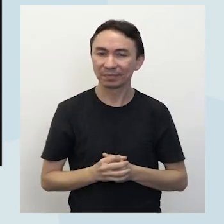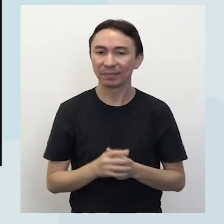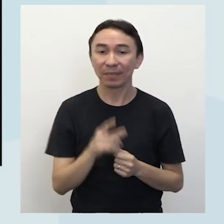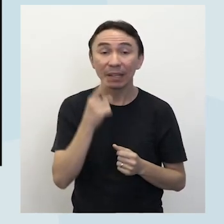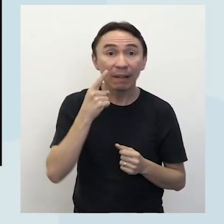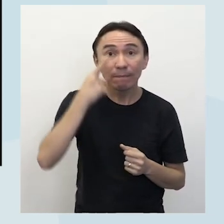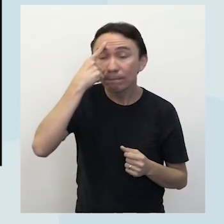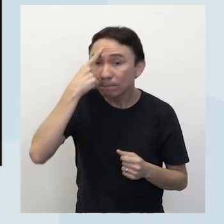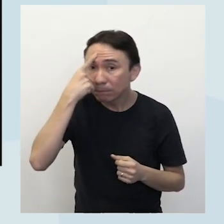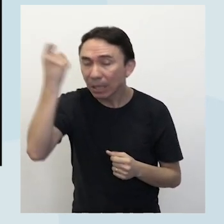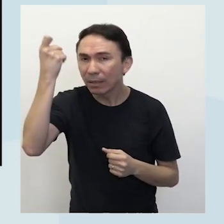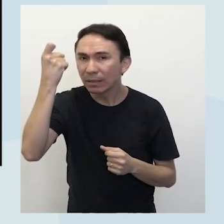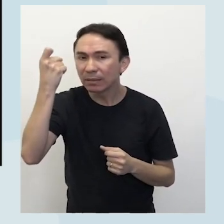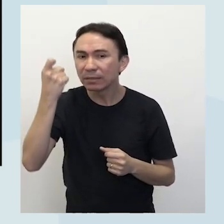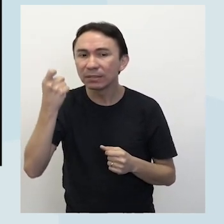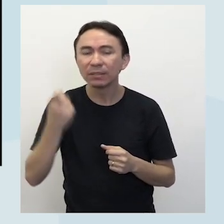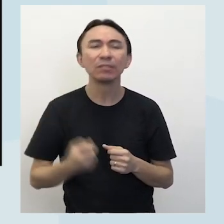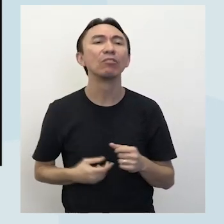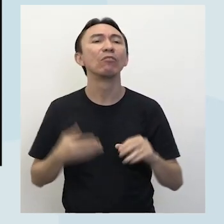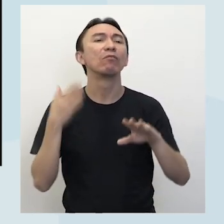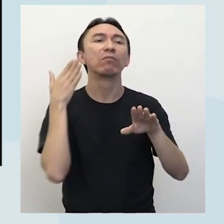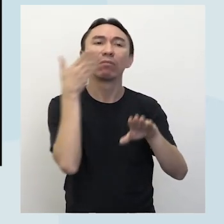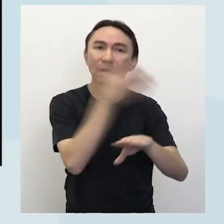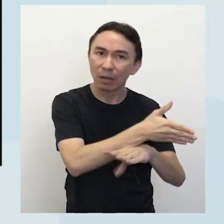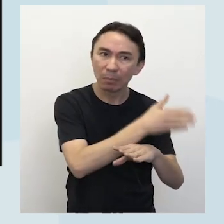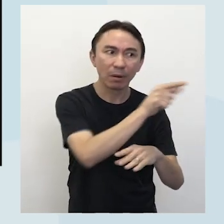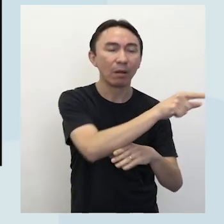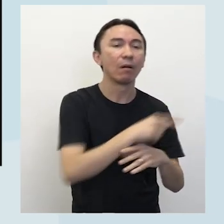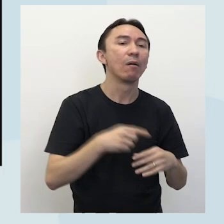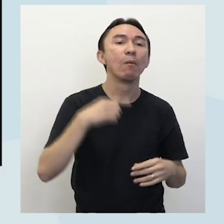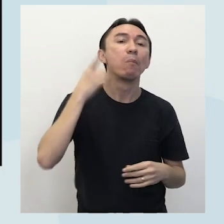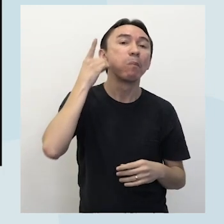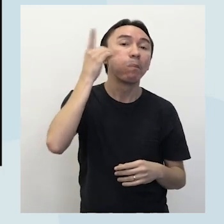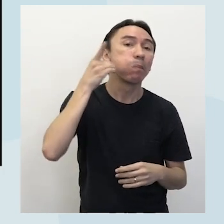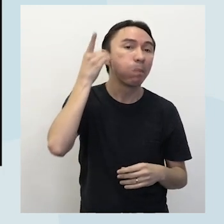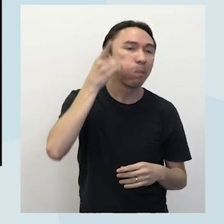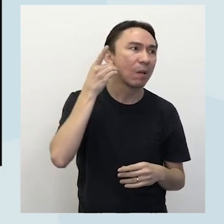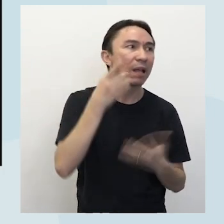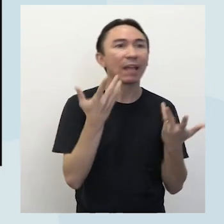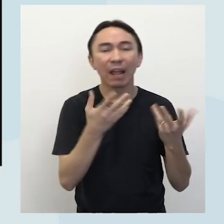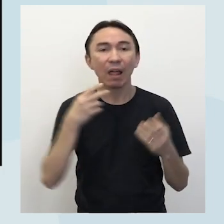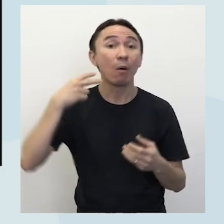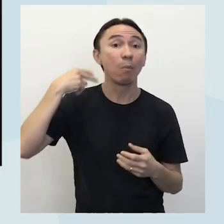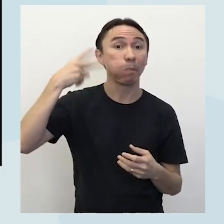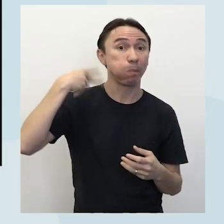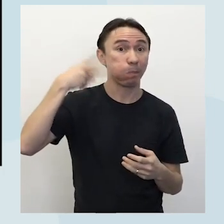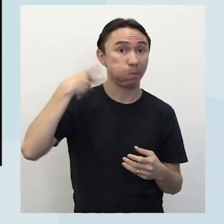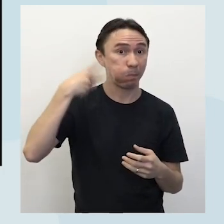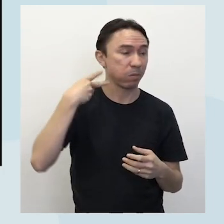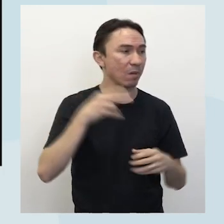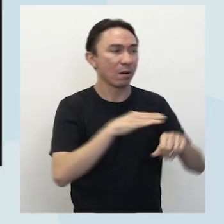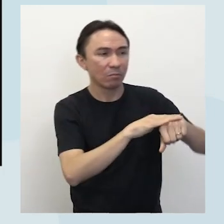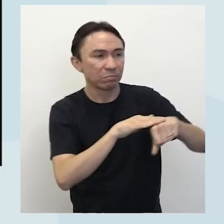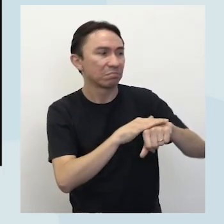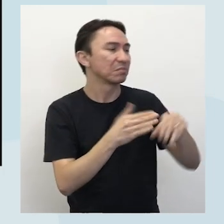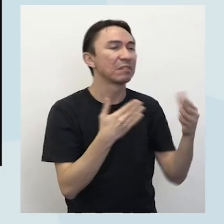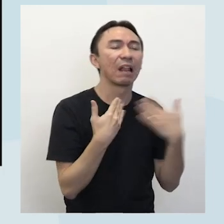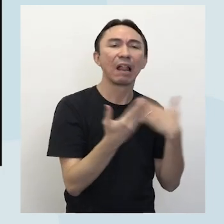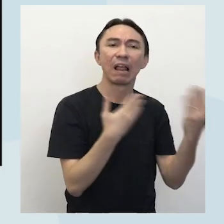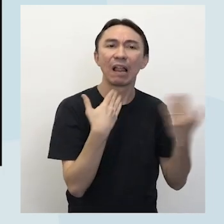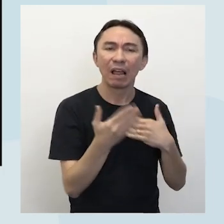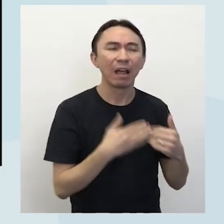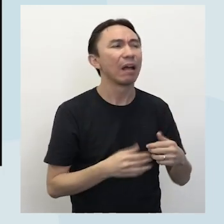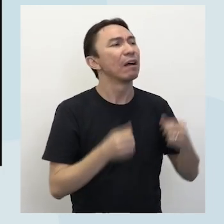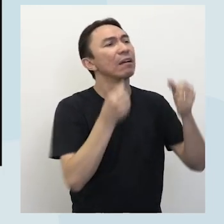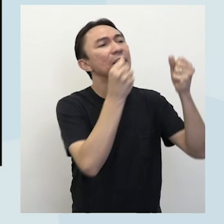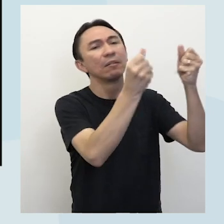ideia, fui para a Câmara de Itaguaí. Queria falar com os vereadores, por favor. Expliquei aos vereadores como